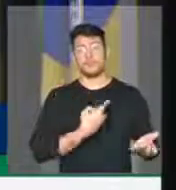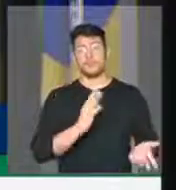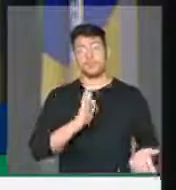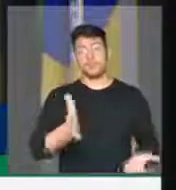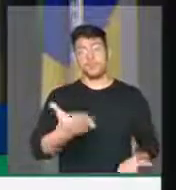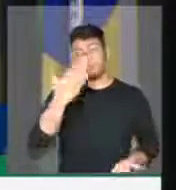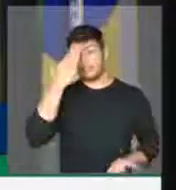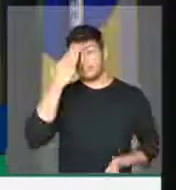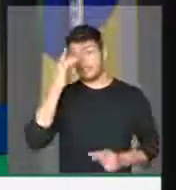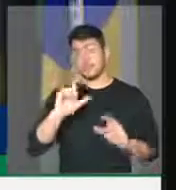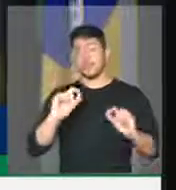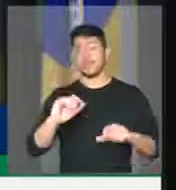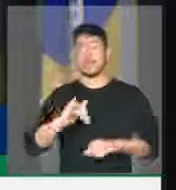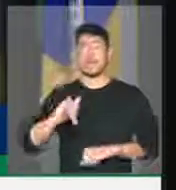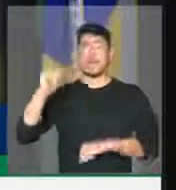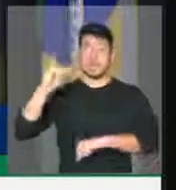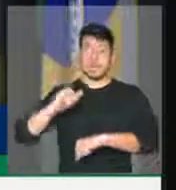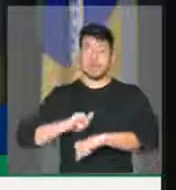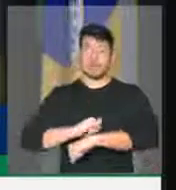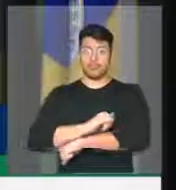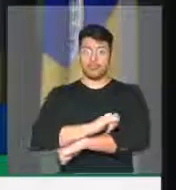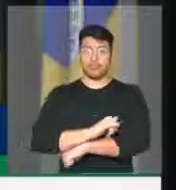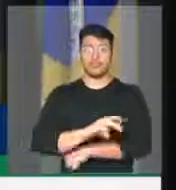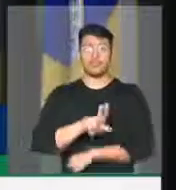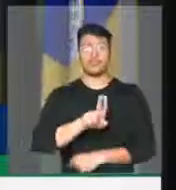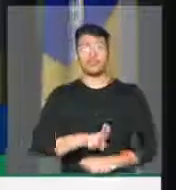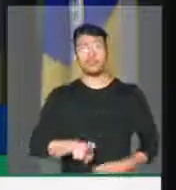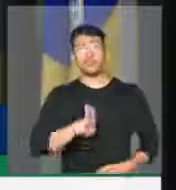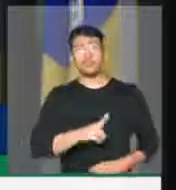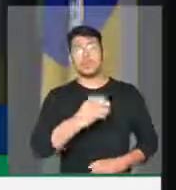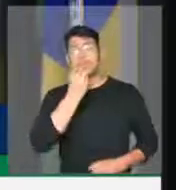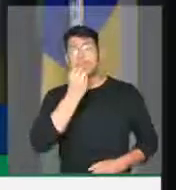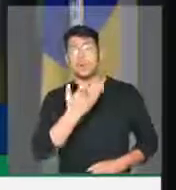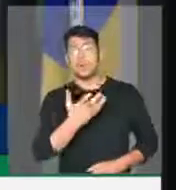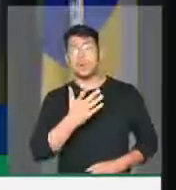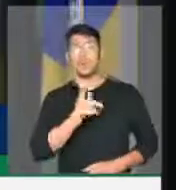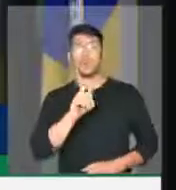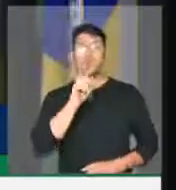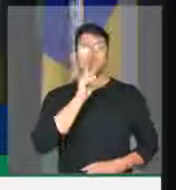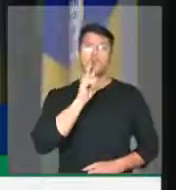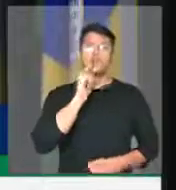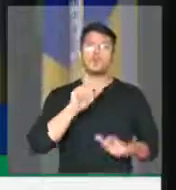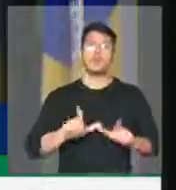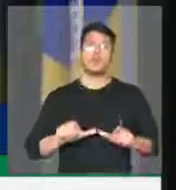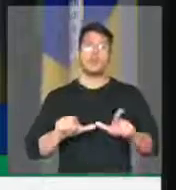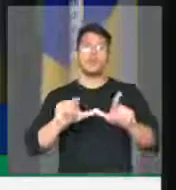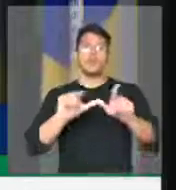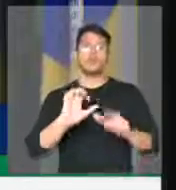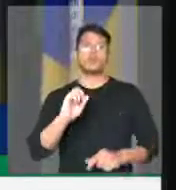por ela administrados, ou que tem a sua presença, como Guarulhos, Galeão,